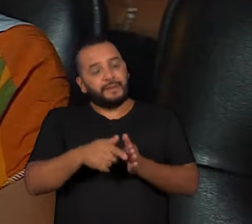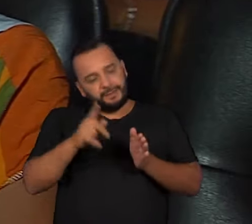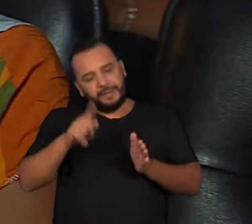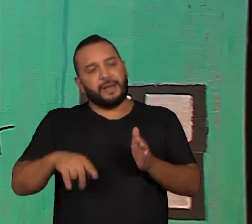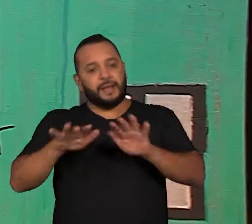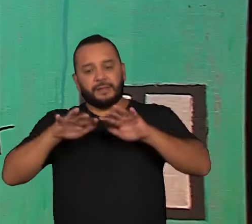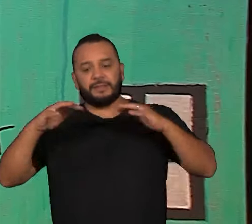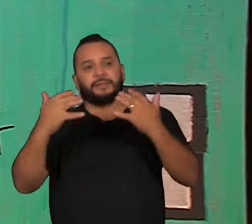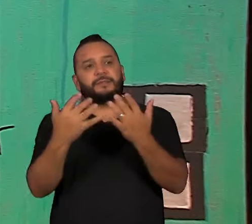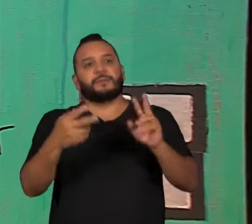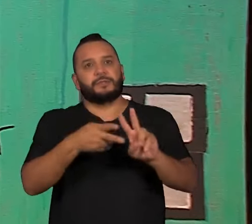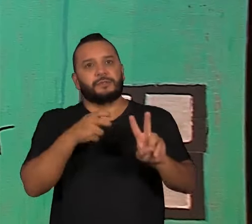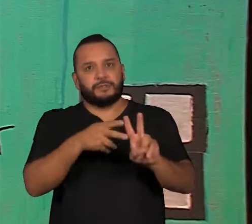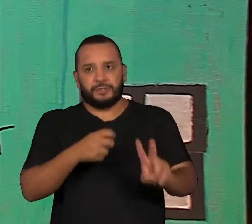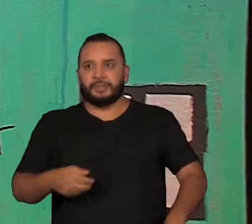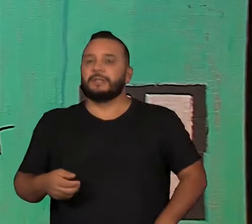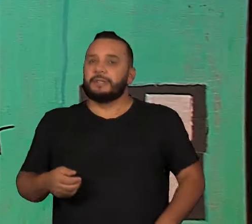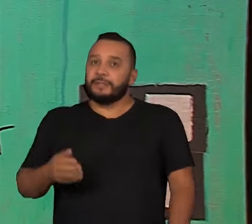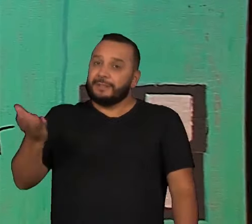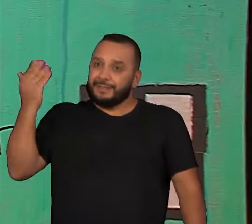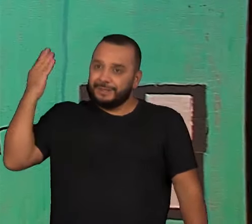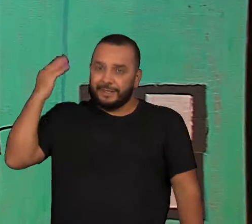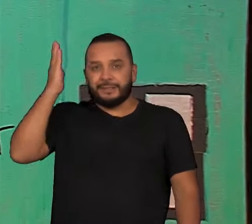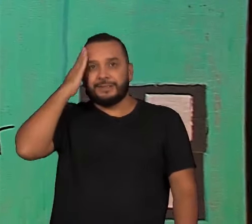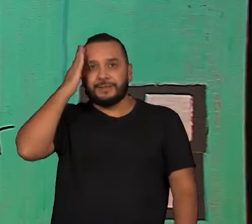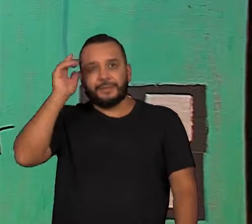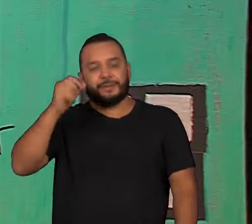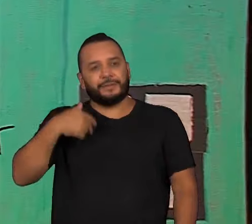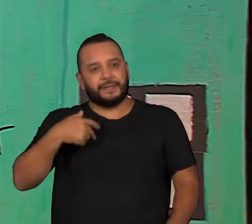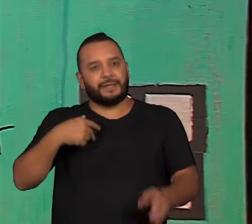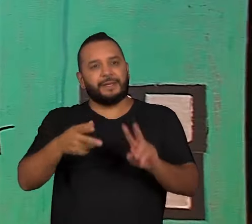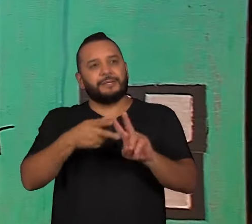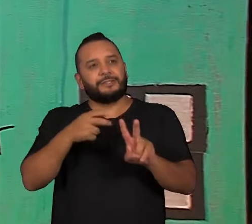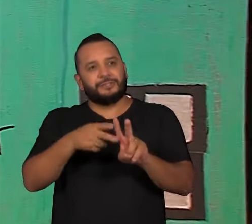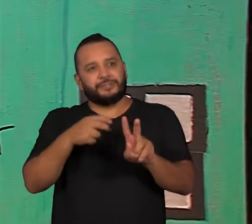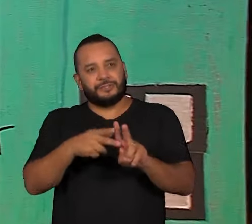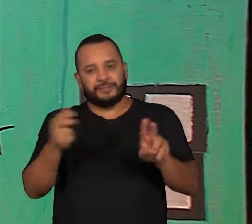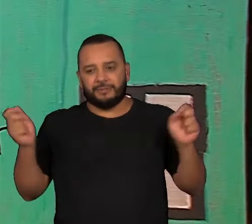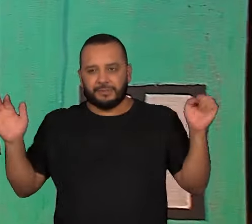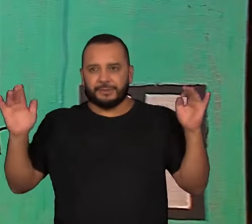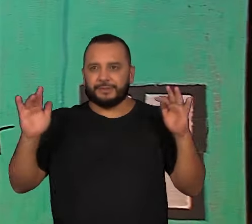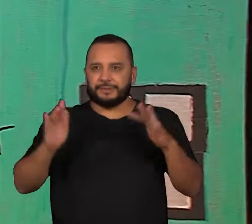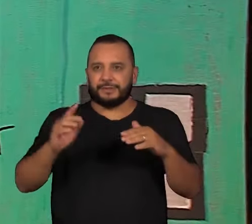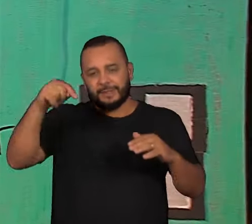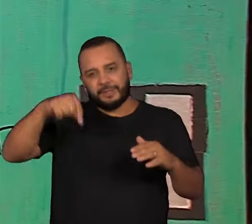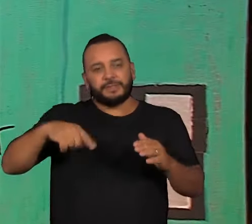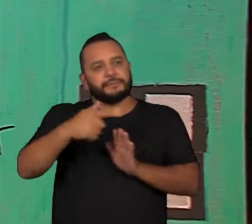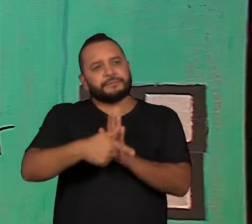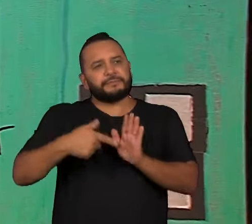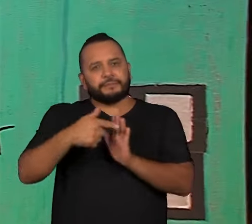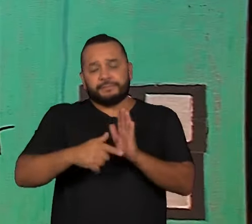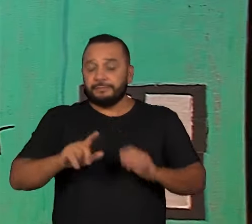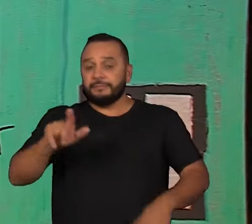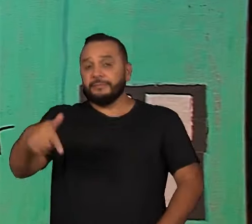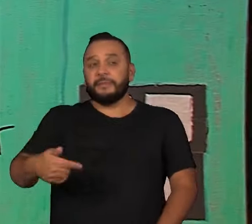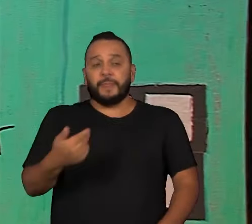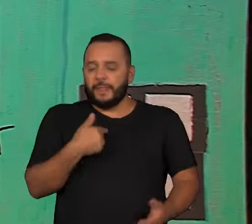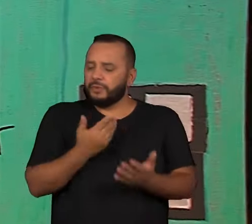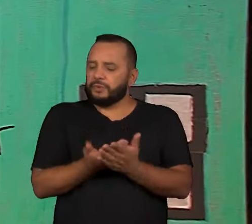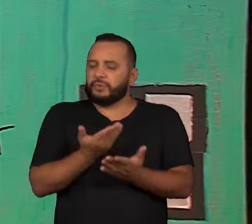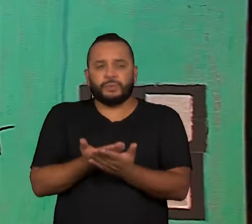indígena. No começo, eu só sabia que os indígenas vieram pra cá e tudo mais. Só que depois que eu fui estudar